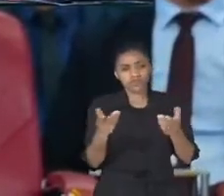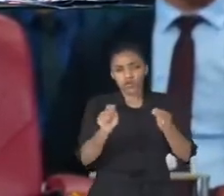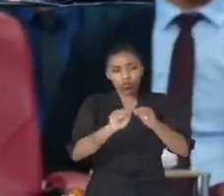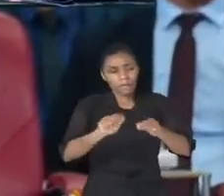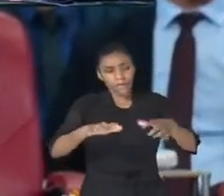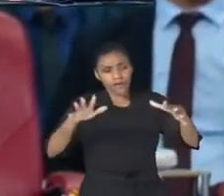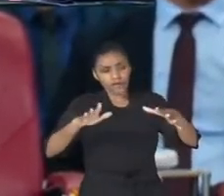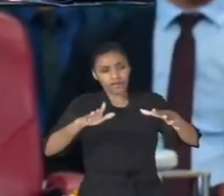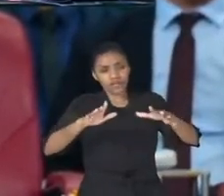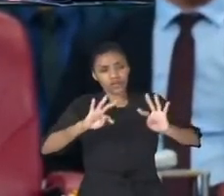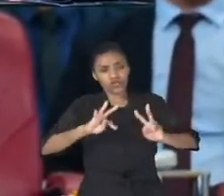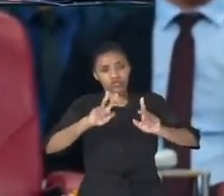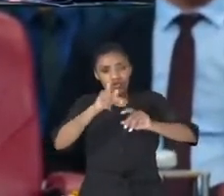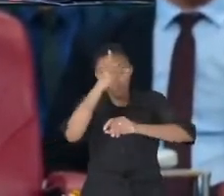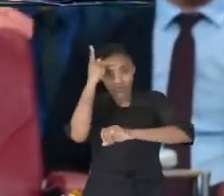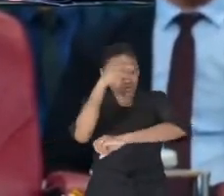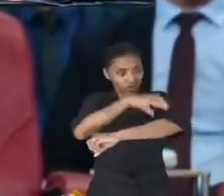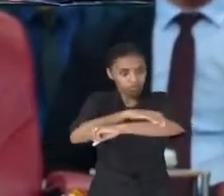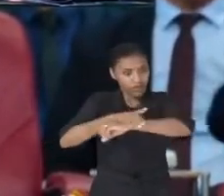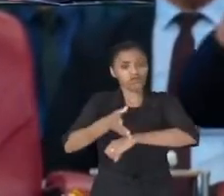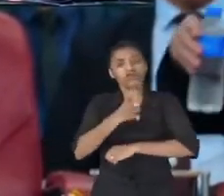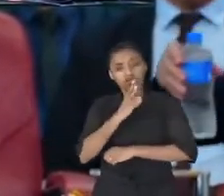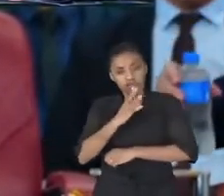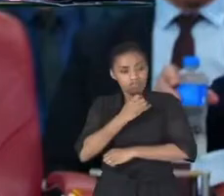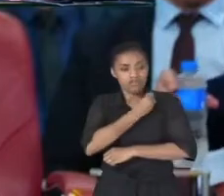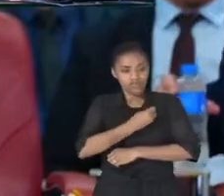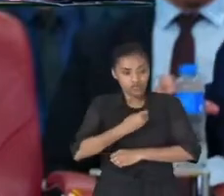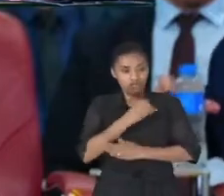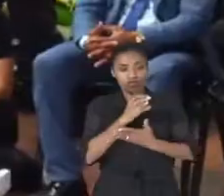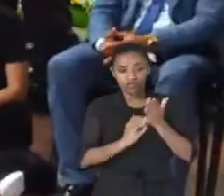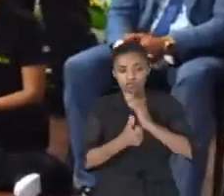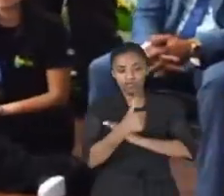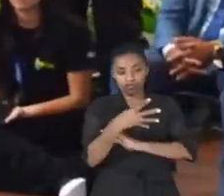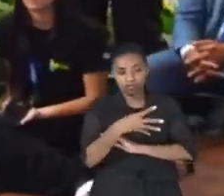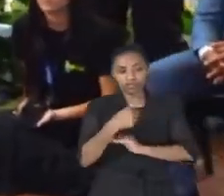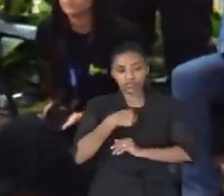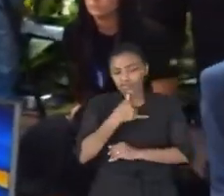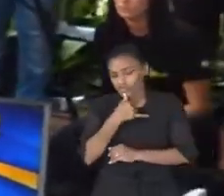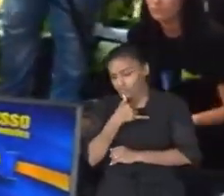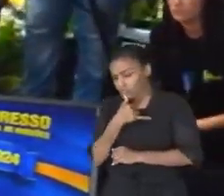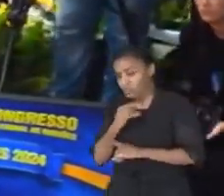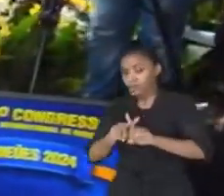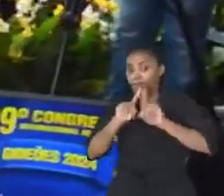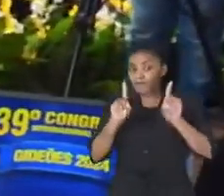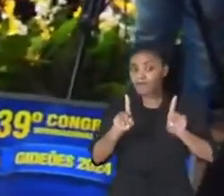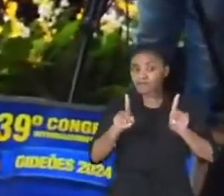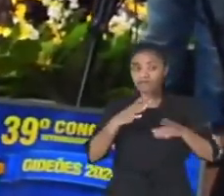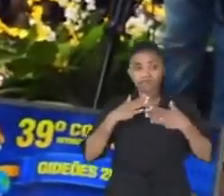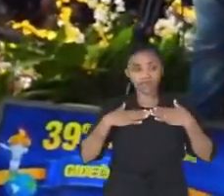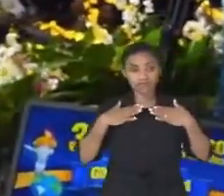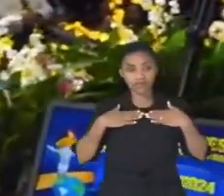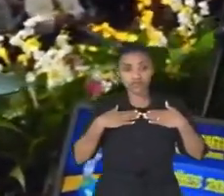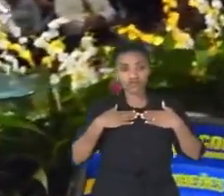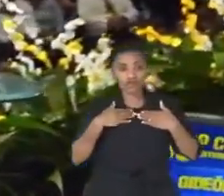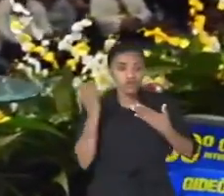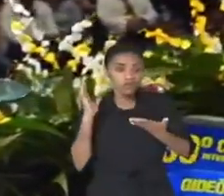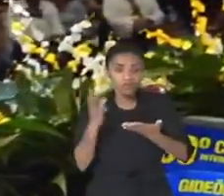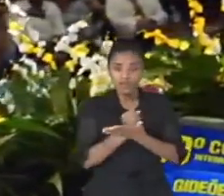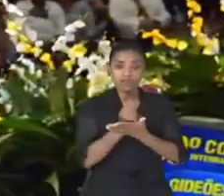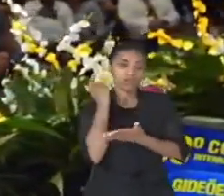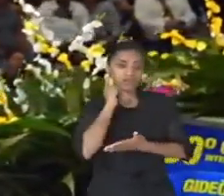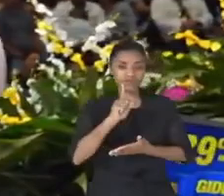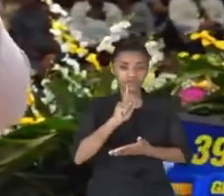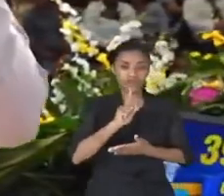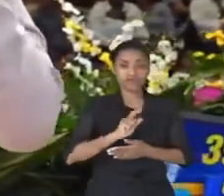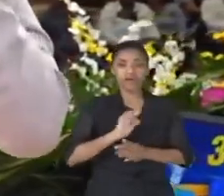milagre, todo assembleiano conhece João 14. Me deu uma tristeza, mas para mim foi uma grande conquista. E com o passar do